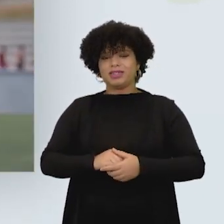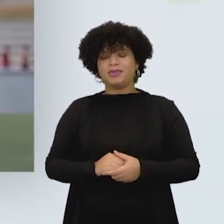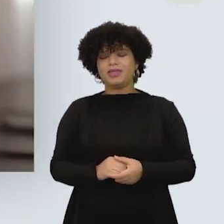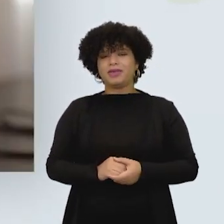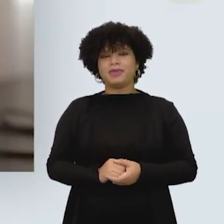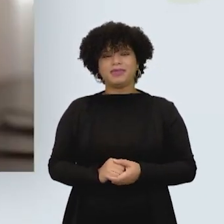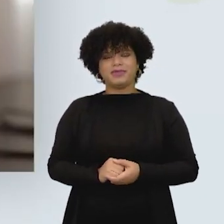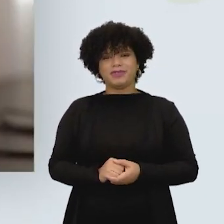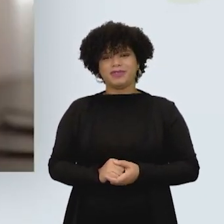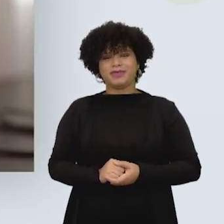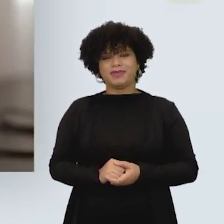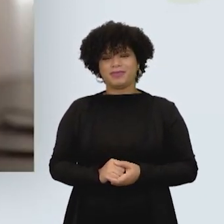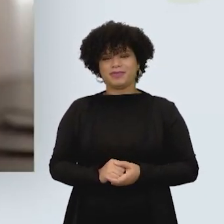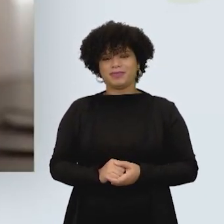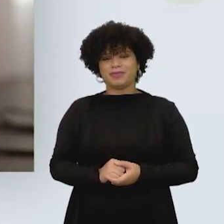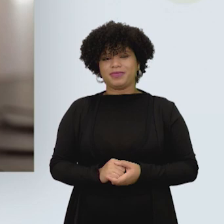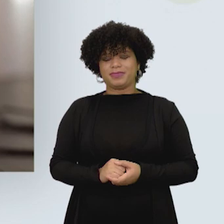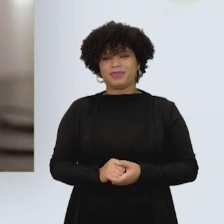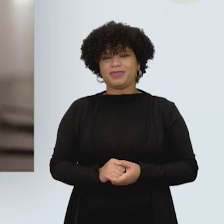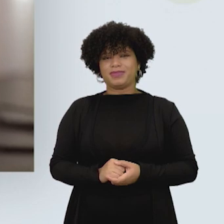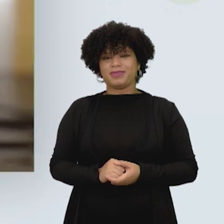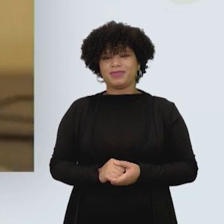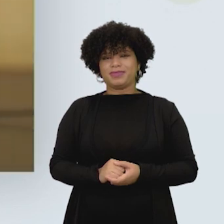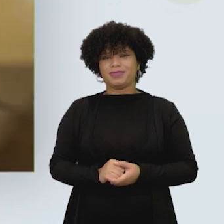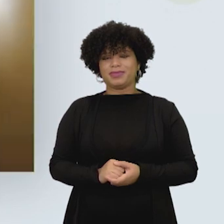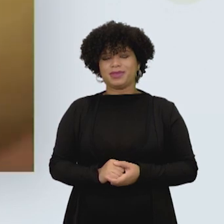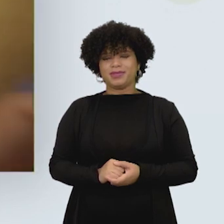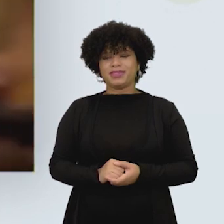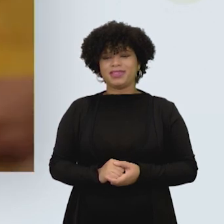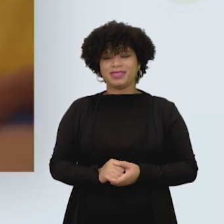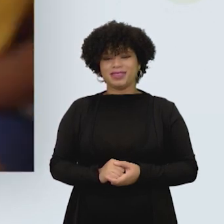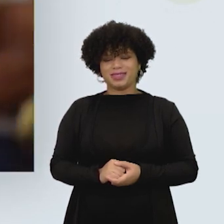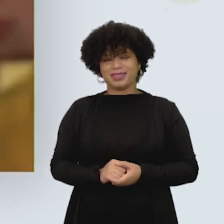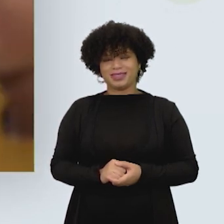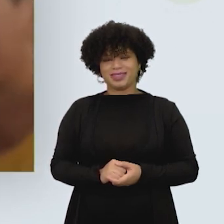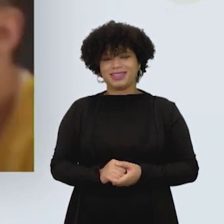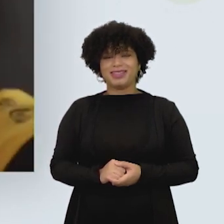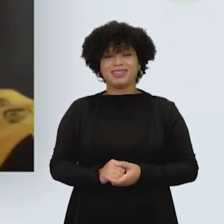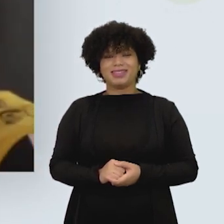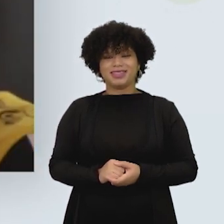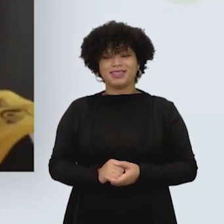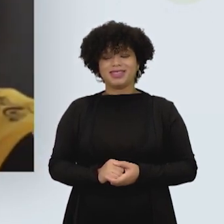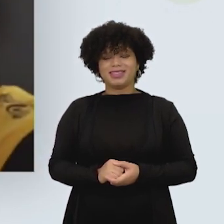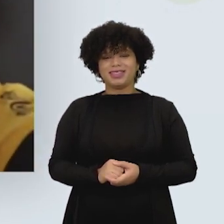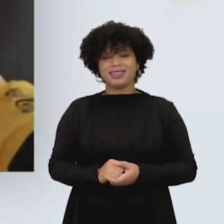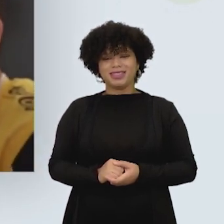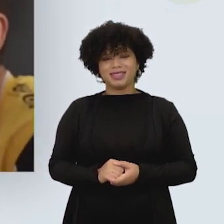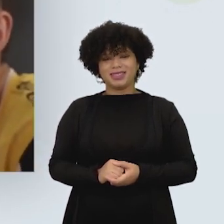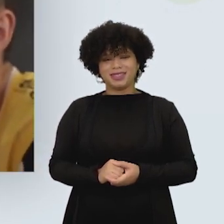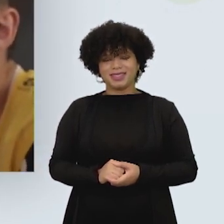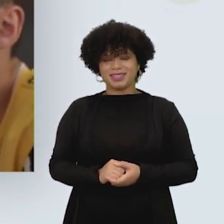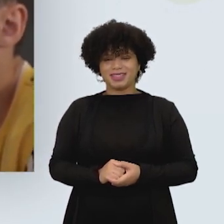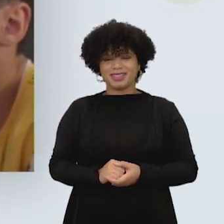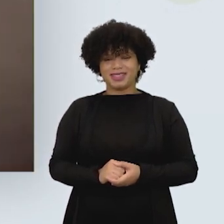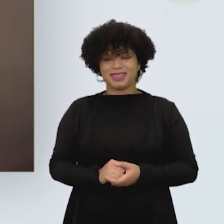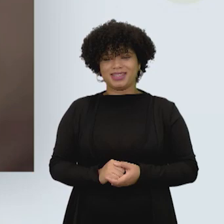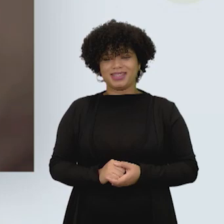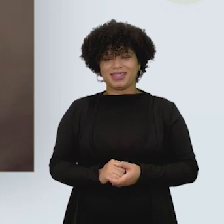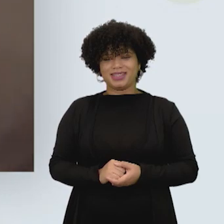goleiro é de dentro. Outro lado. Boa, Danilo recuperou. Vai, Danilão. Outro pro... tá lá direito. Tá no passo, tá